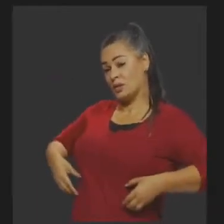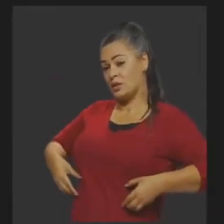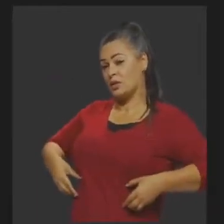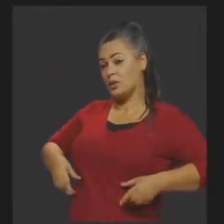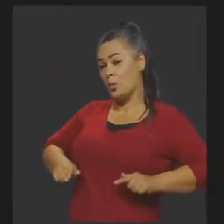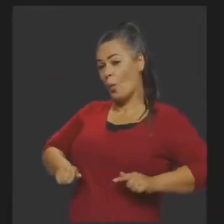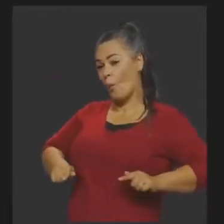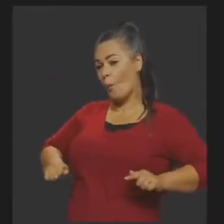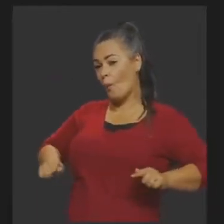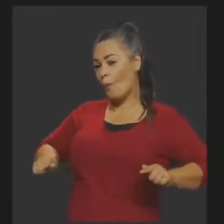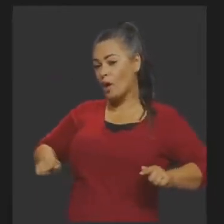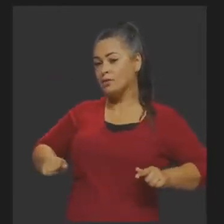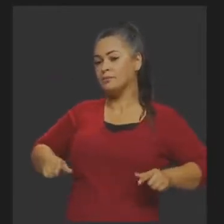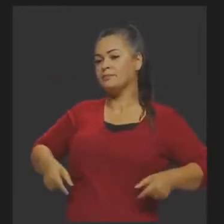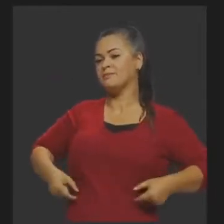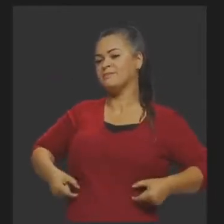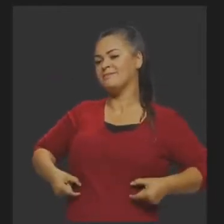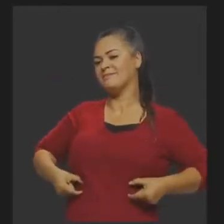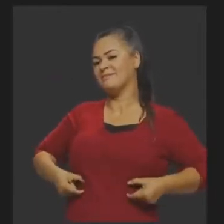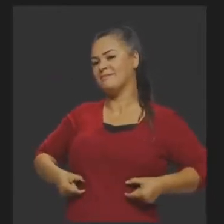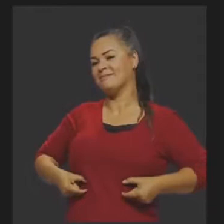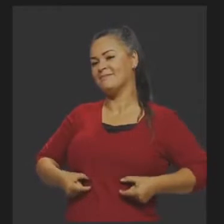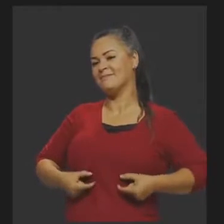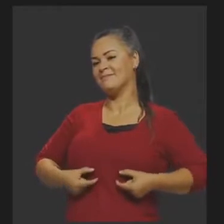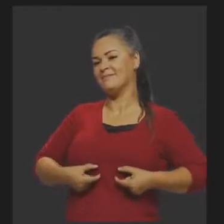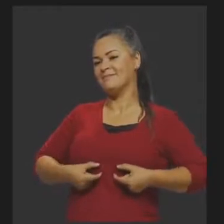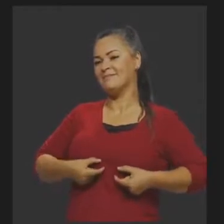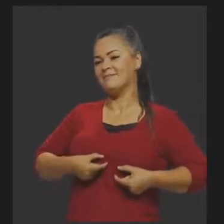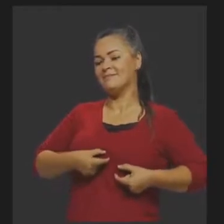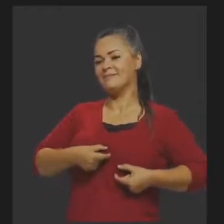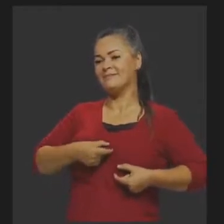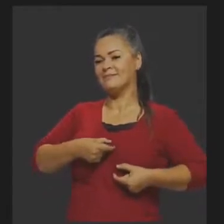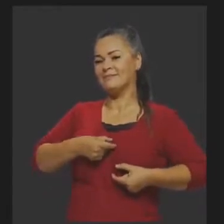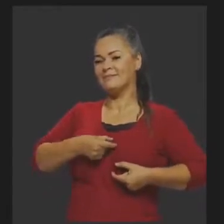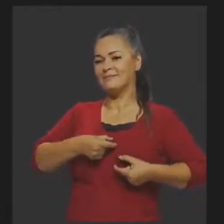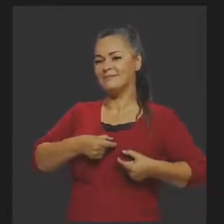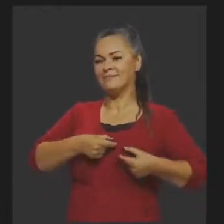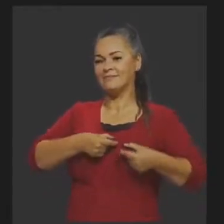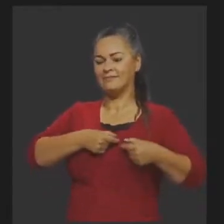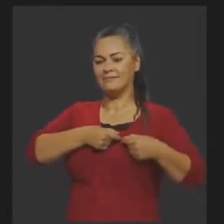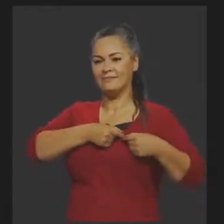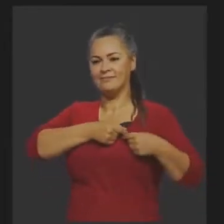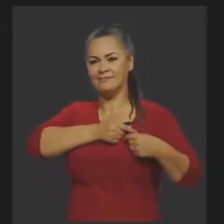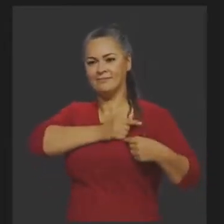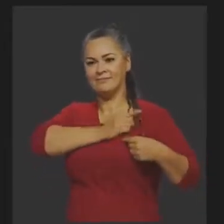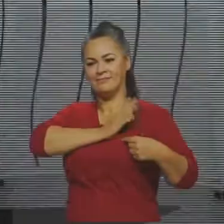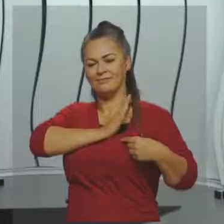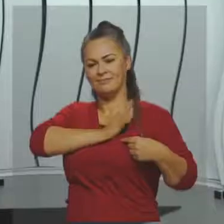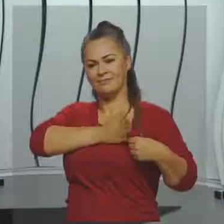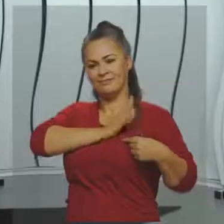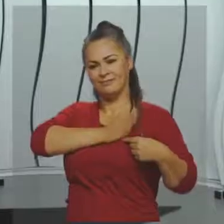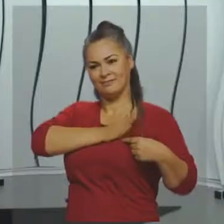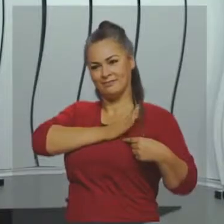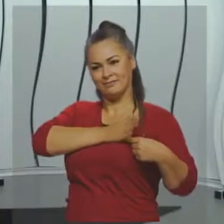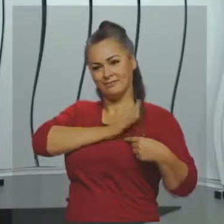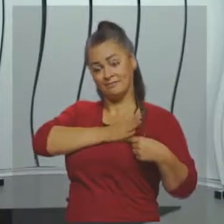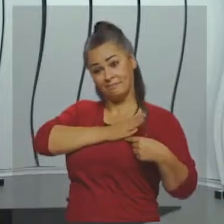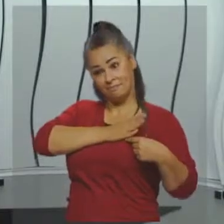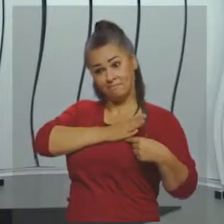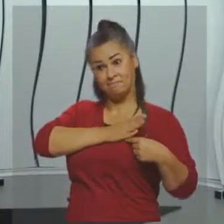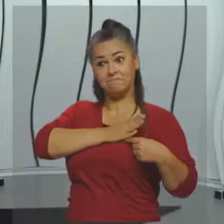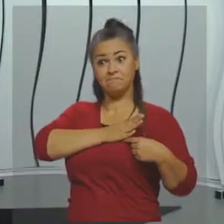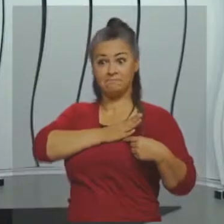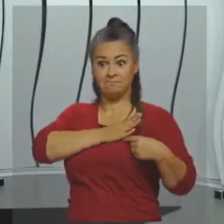ou desintoxicado, e ele vai entrar em contato com o sangue na veia cava inferior e vai subir direto para o